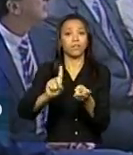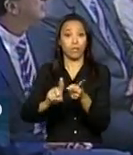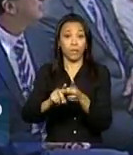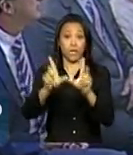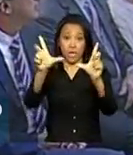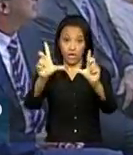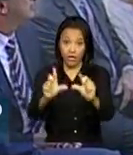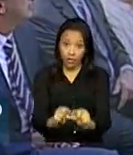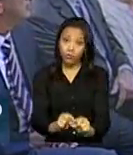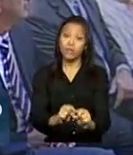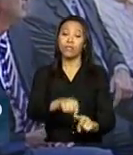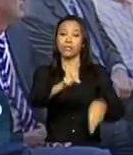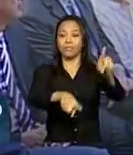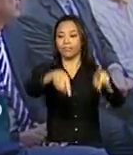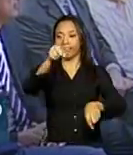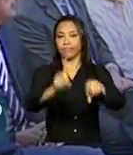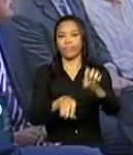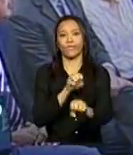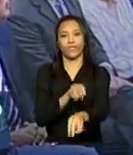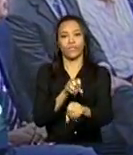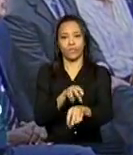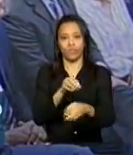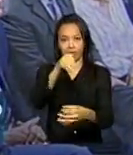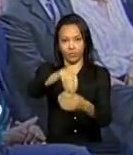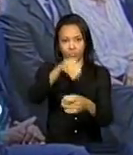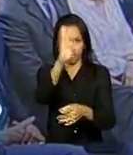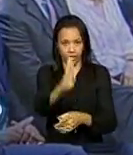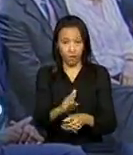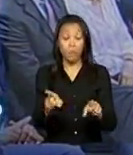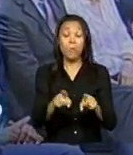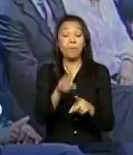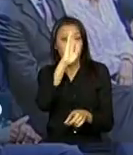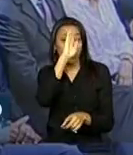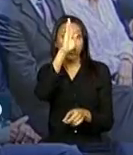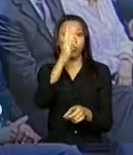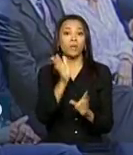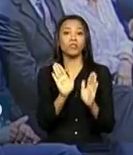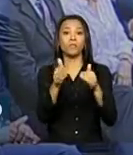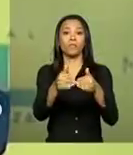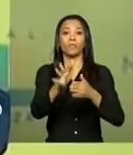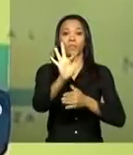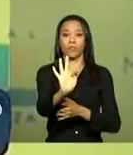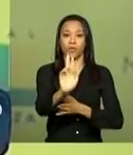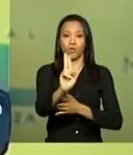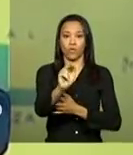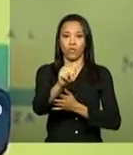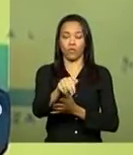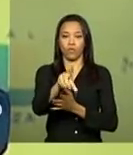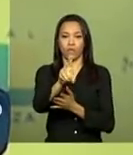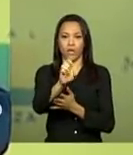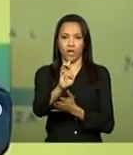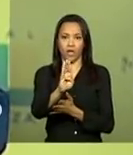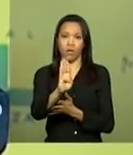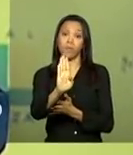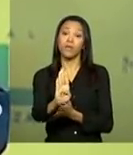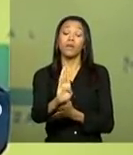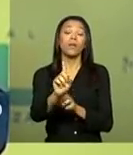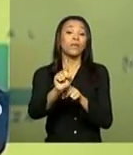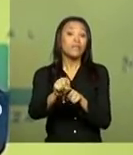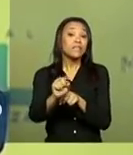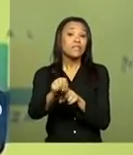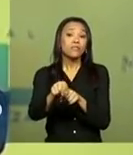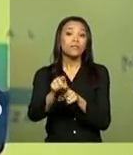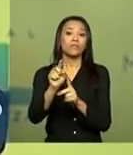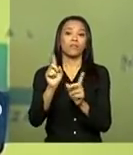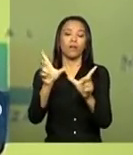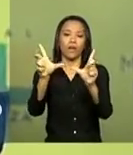desigualdades educacionais em todo o país. E a maior expressão disso é o próprio Fundeb, que é um fundo de desenvolvimento da educação básica, que fez com que nós reduzíssemos